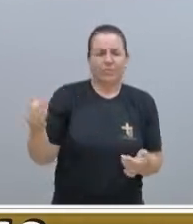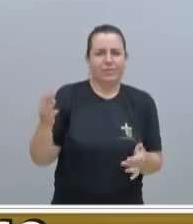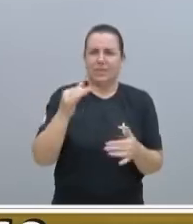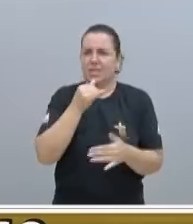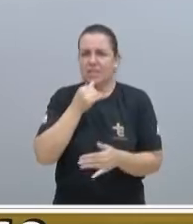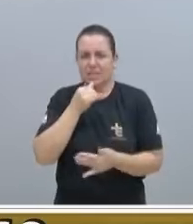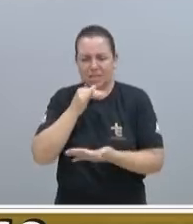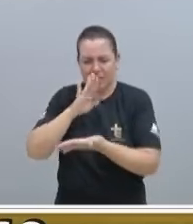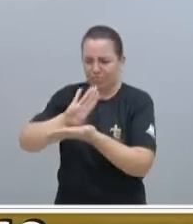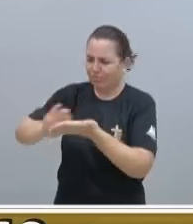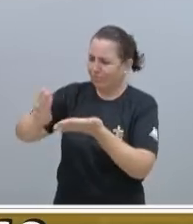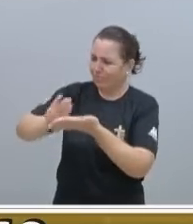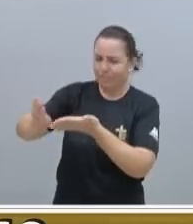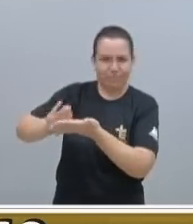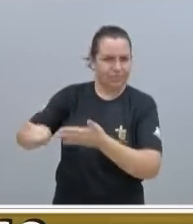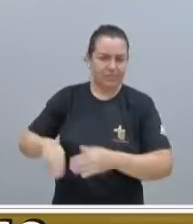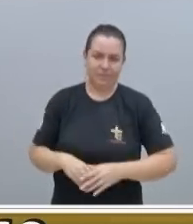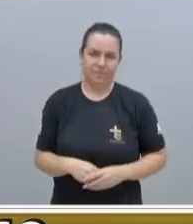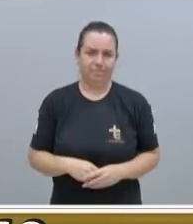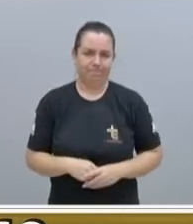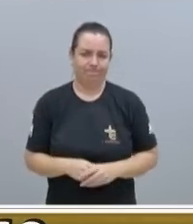já ter sido superada